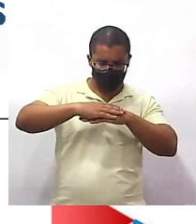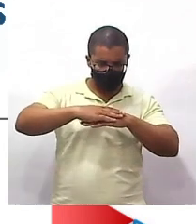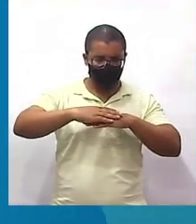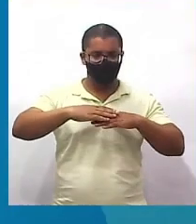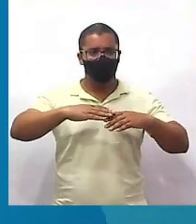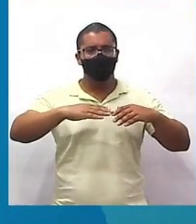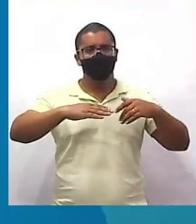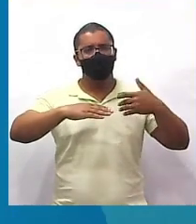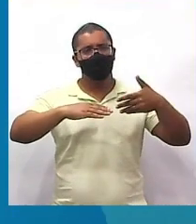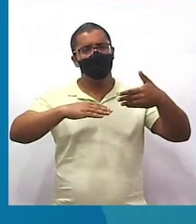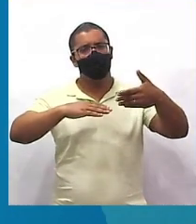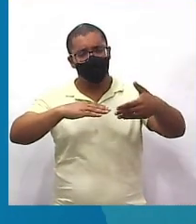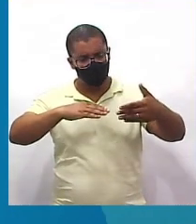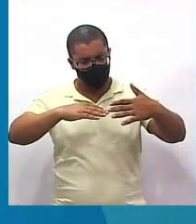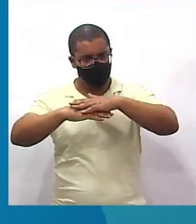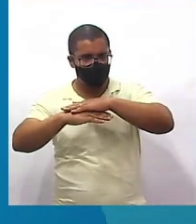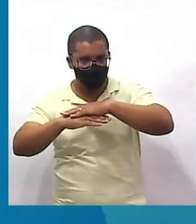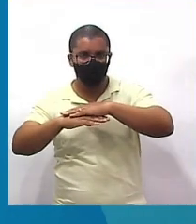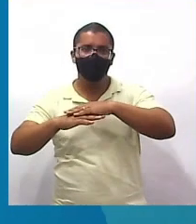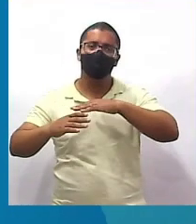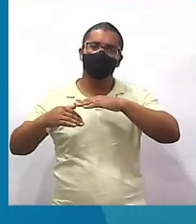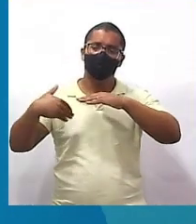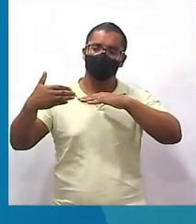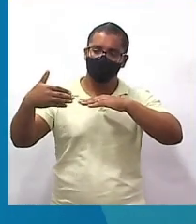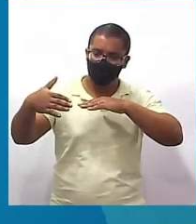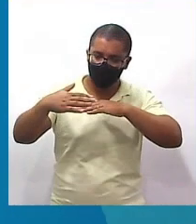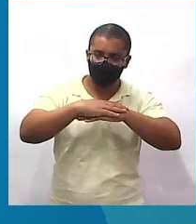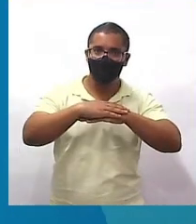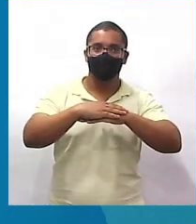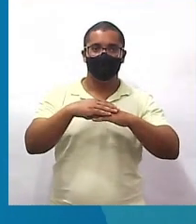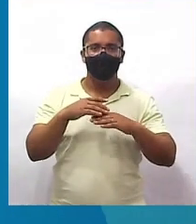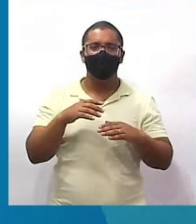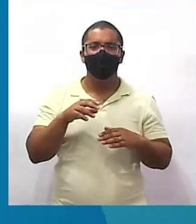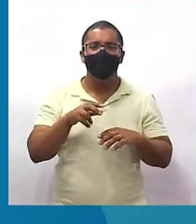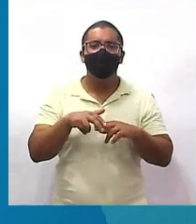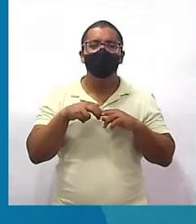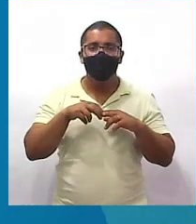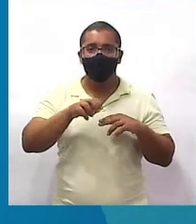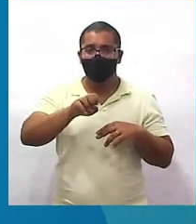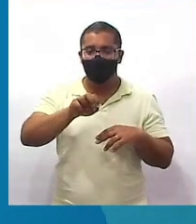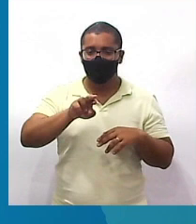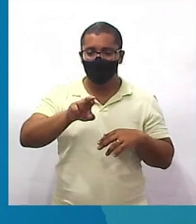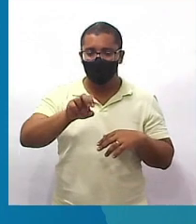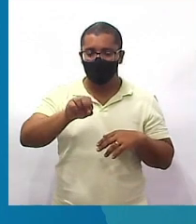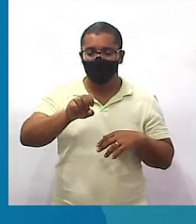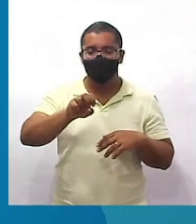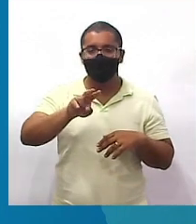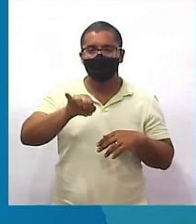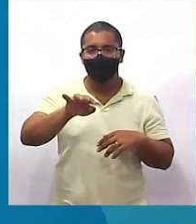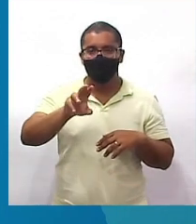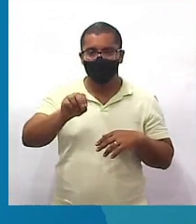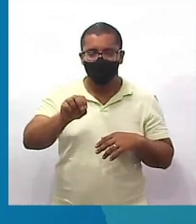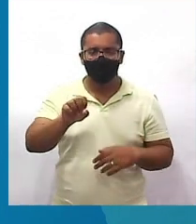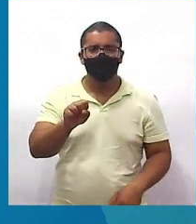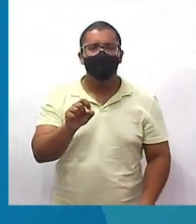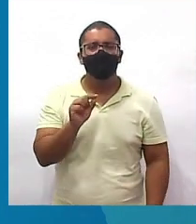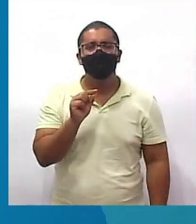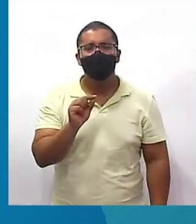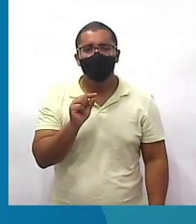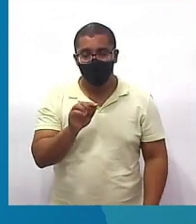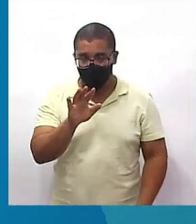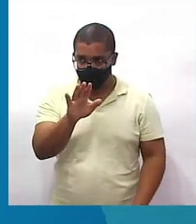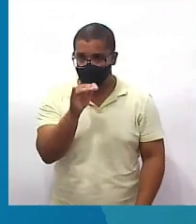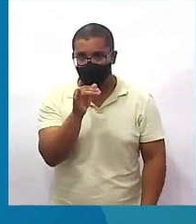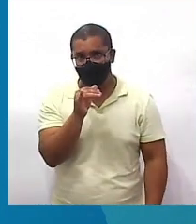ali pelos processos que a gente chama de erosivos. Quem são esses processos erosivos? Vão